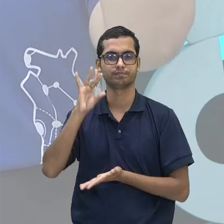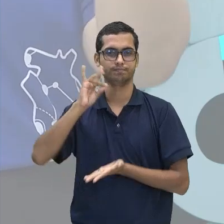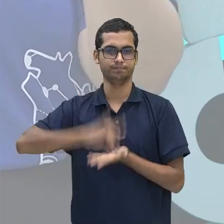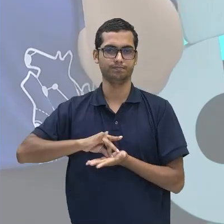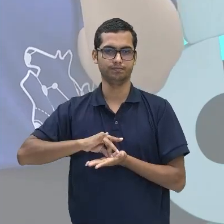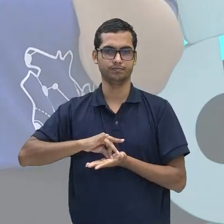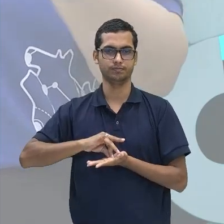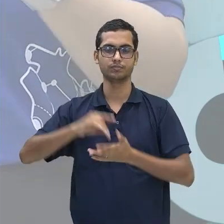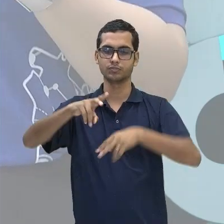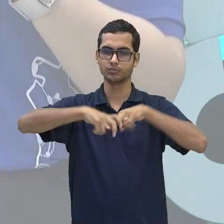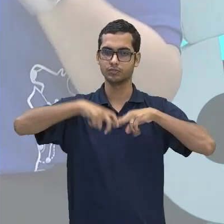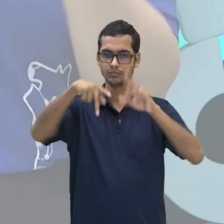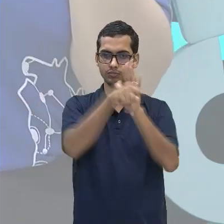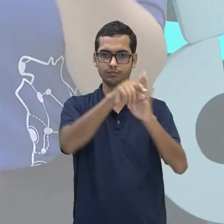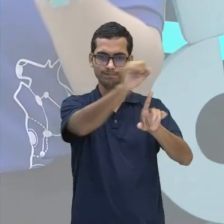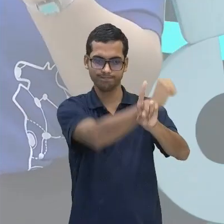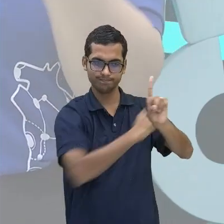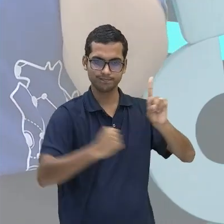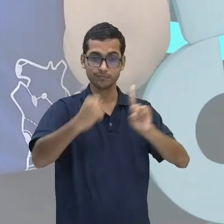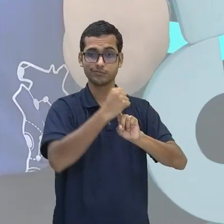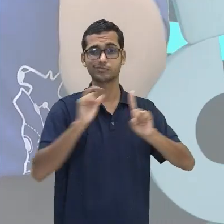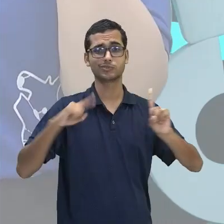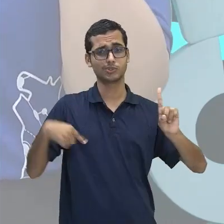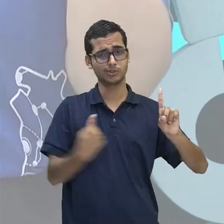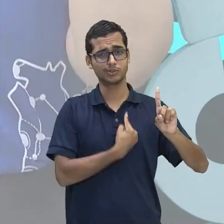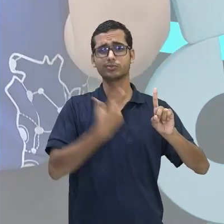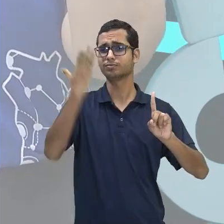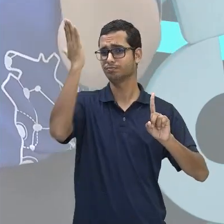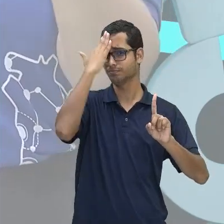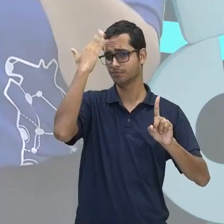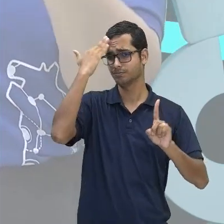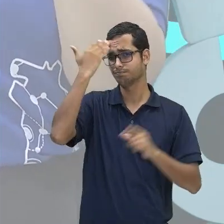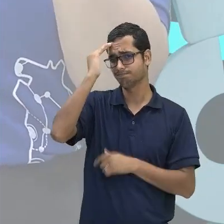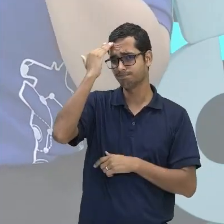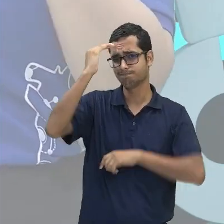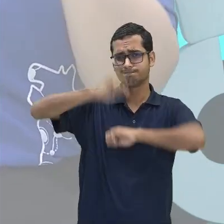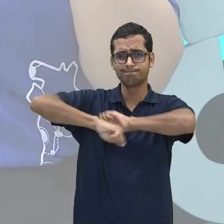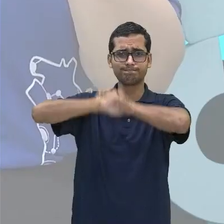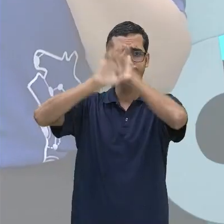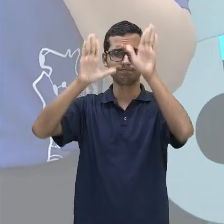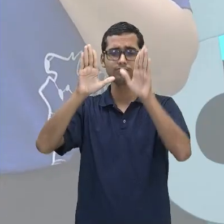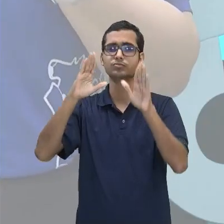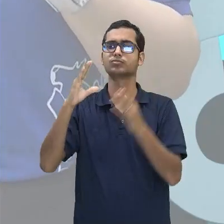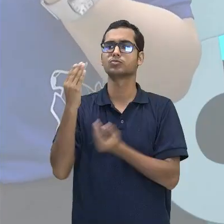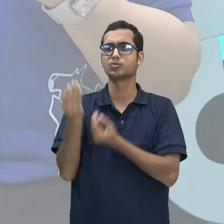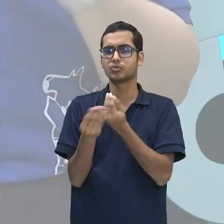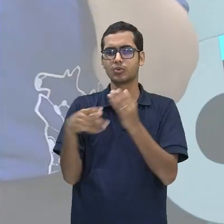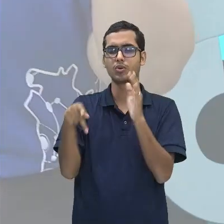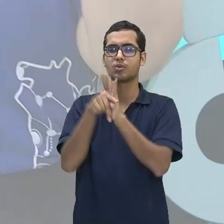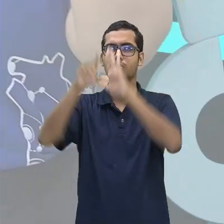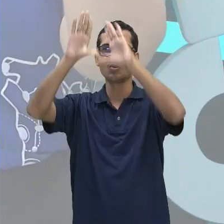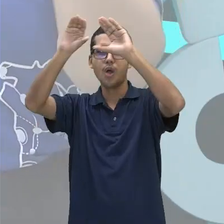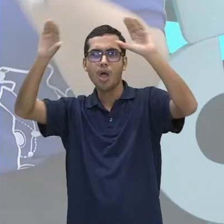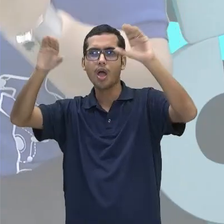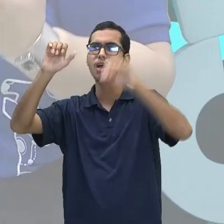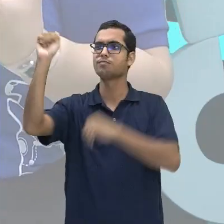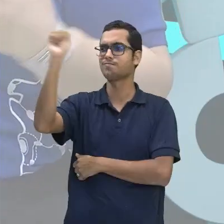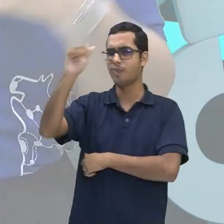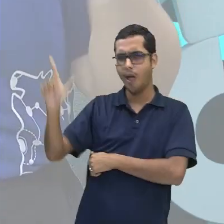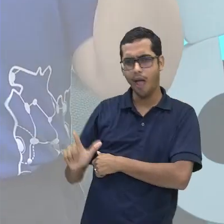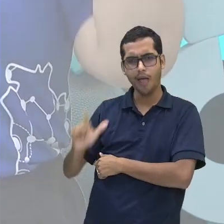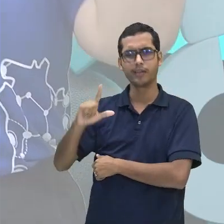Porque na nossa sociedade, nós convencionamos e compreendemos o significado do céu azul, que ele